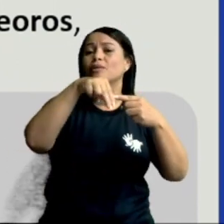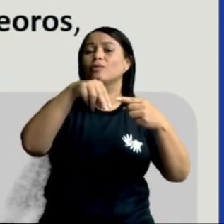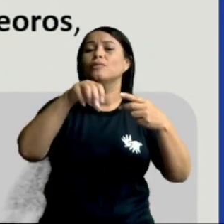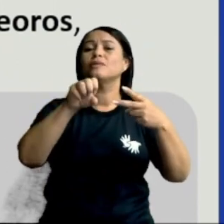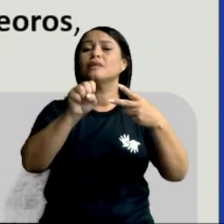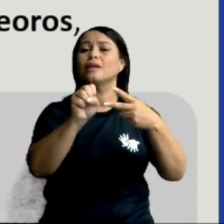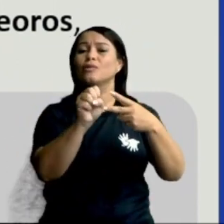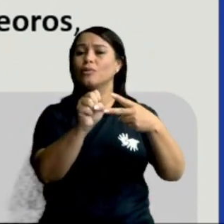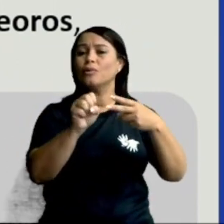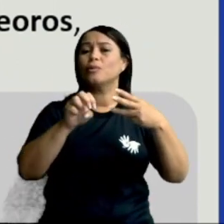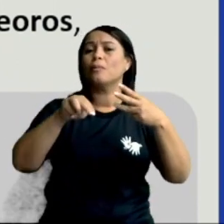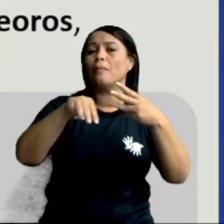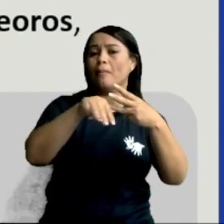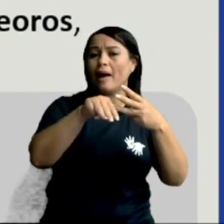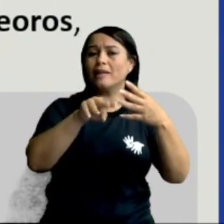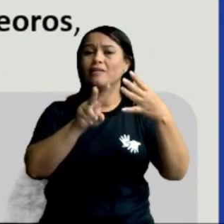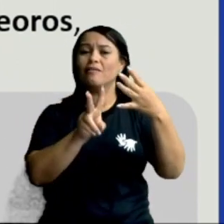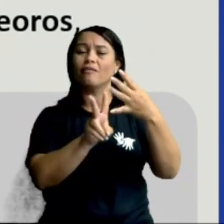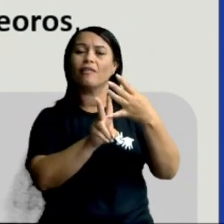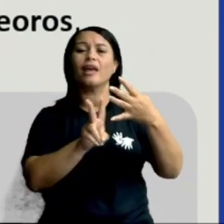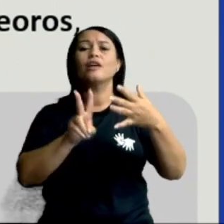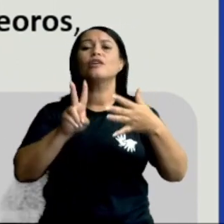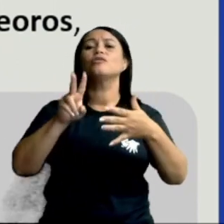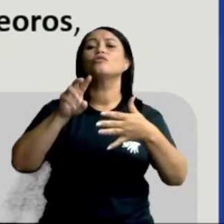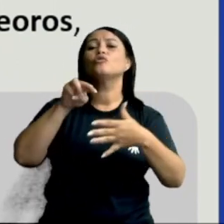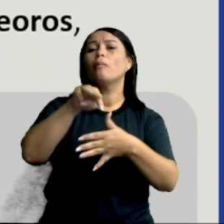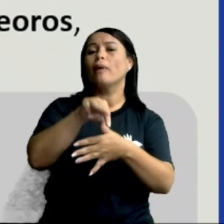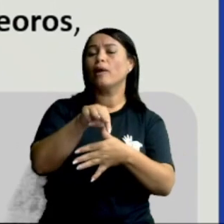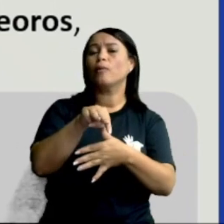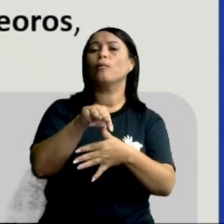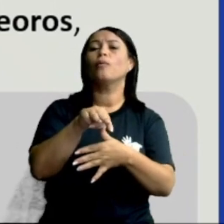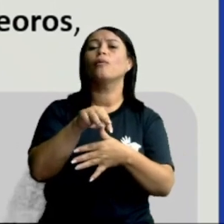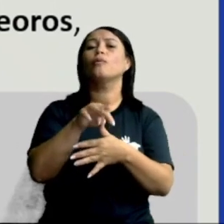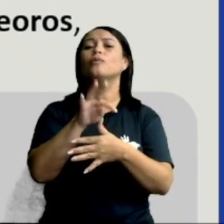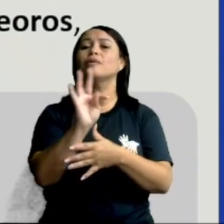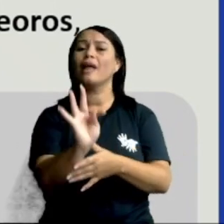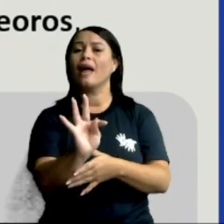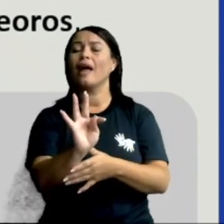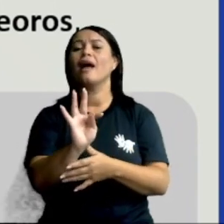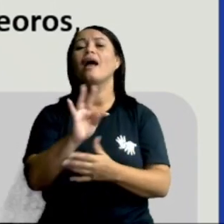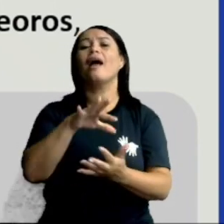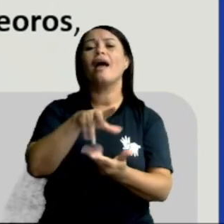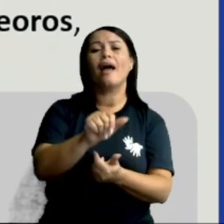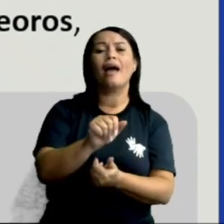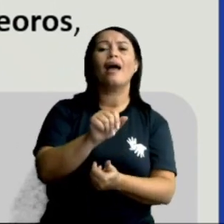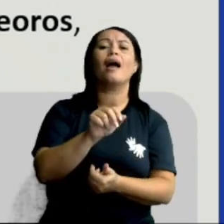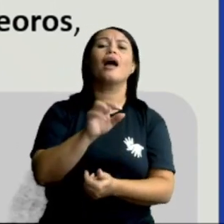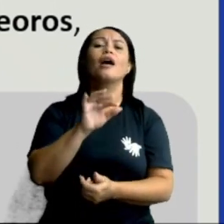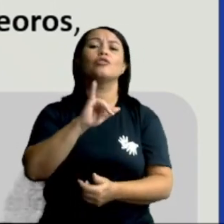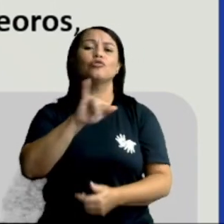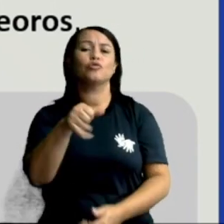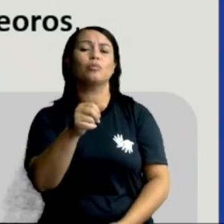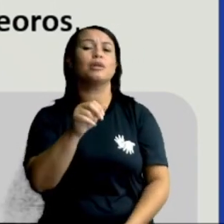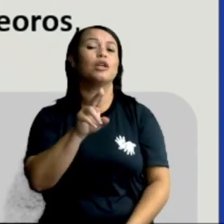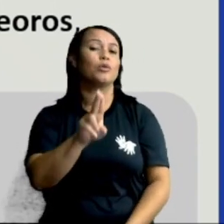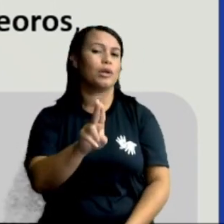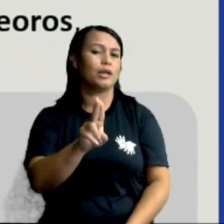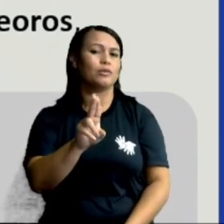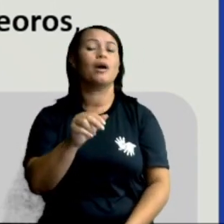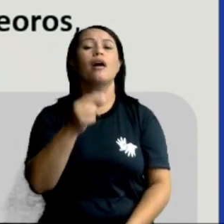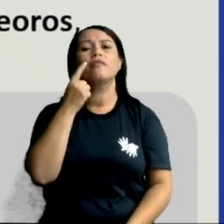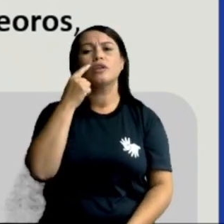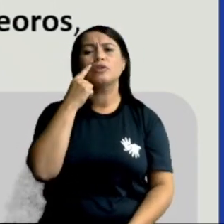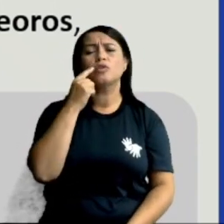Netuno, Saturno, Marte, Vênus, Mercúrio, Terra, Júpiter e Urano. O nosso